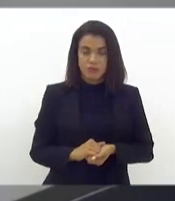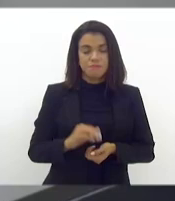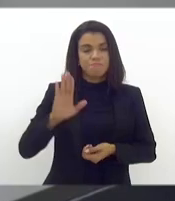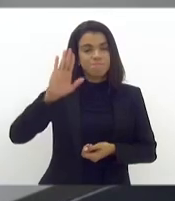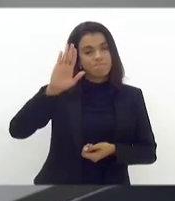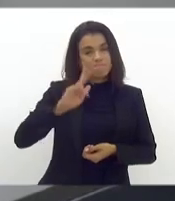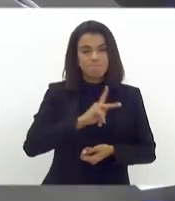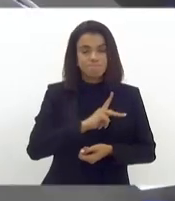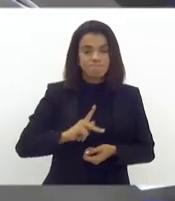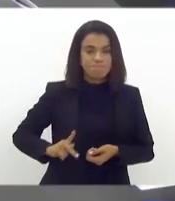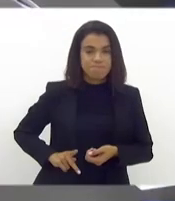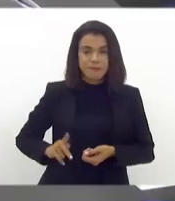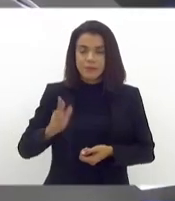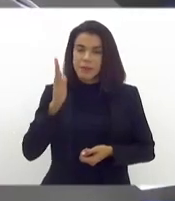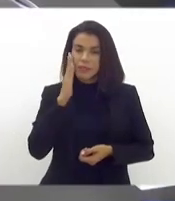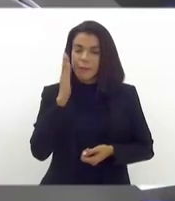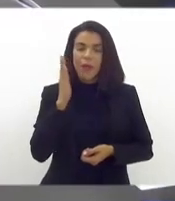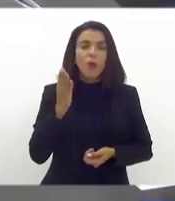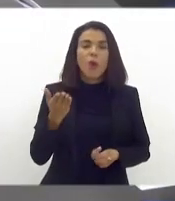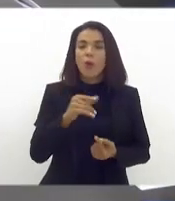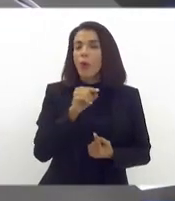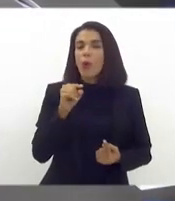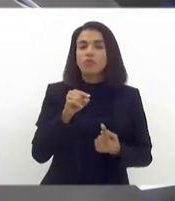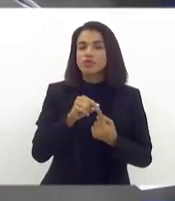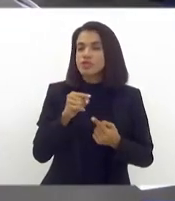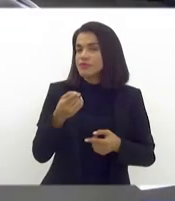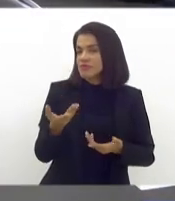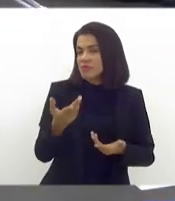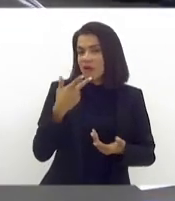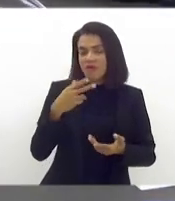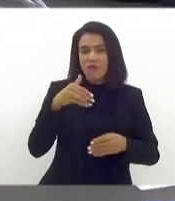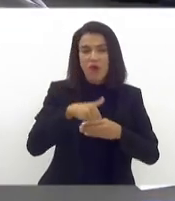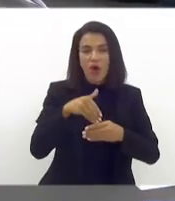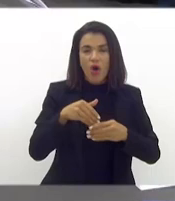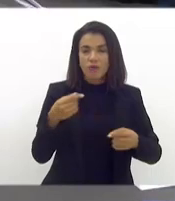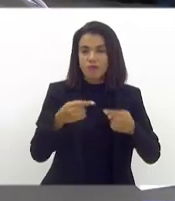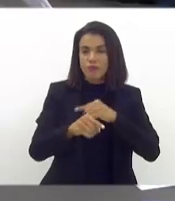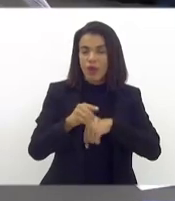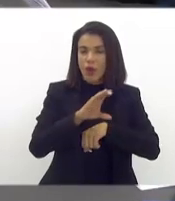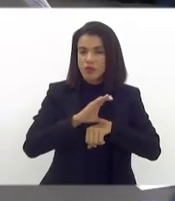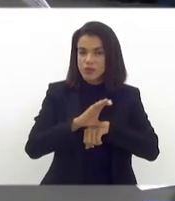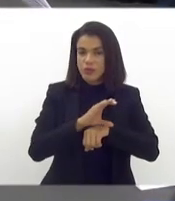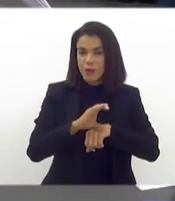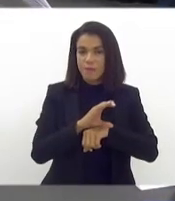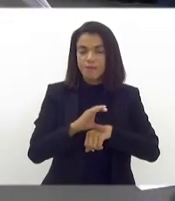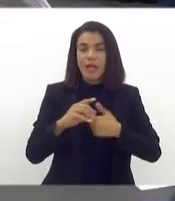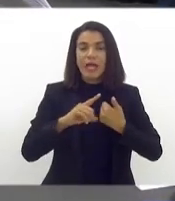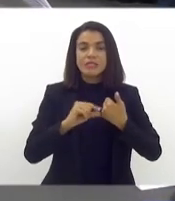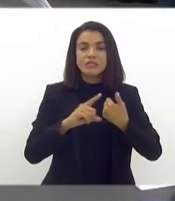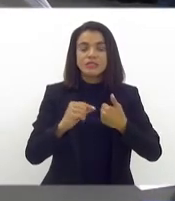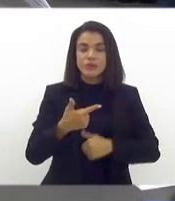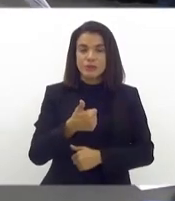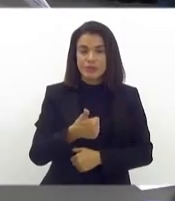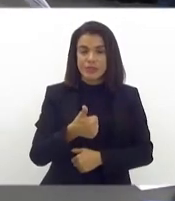Presidente, só para saber o fundamento da inconstitucionalidade. Artigo 170. É a questão Constituição. Da Constituição Federal,